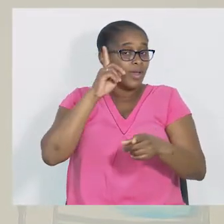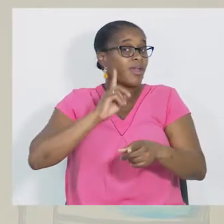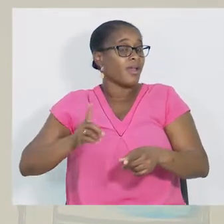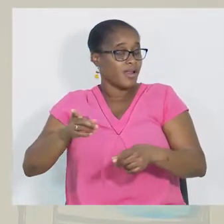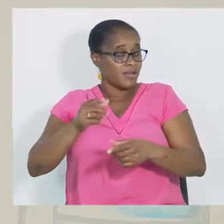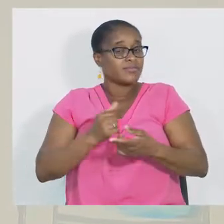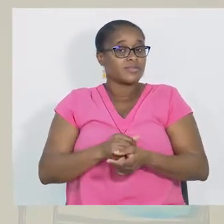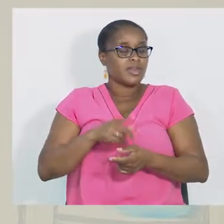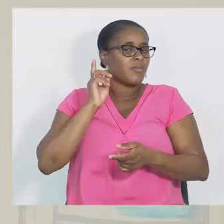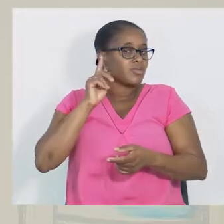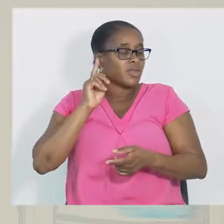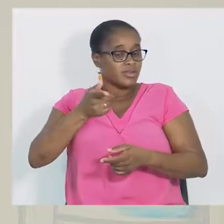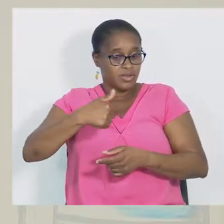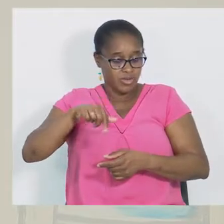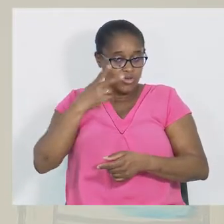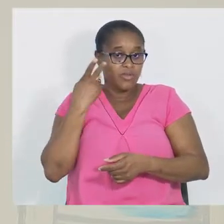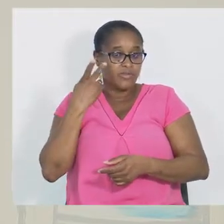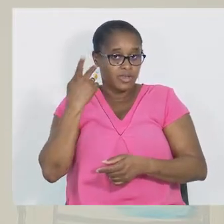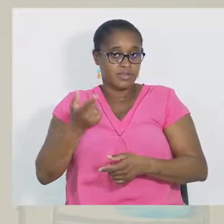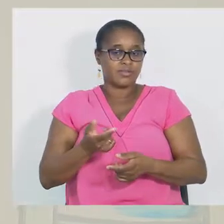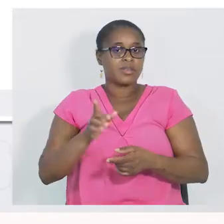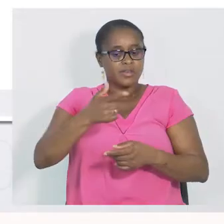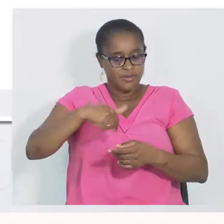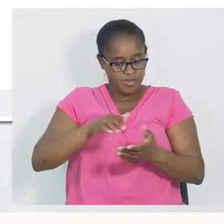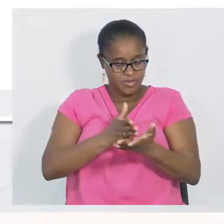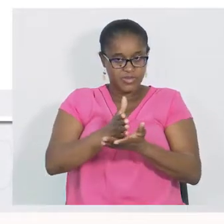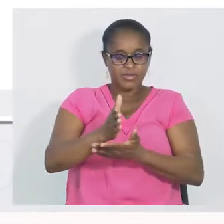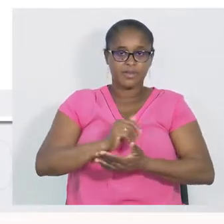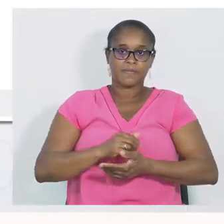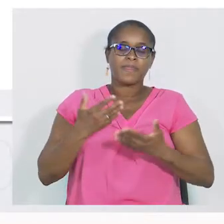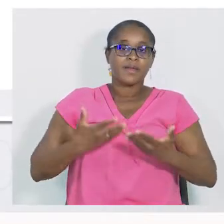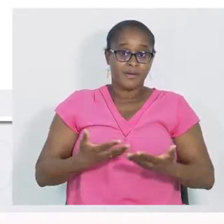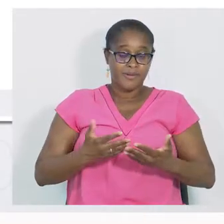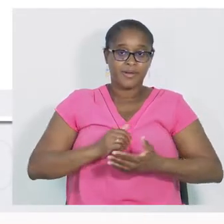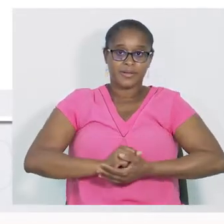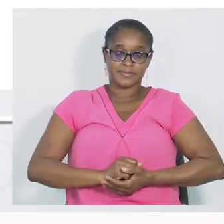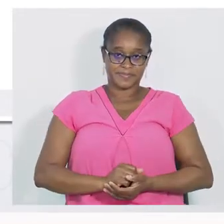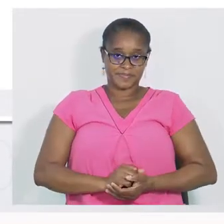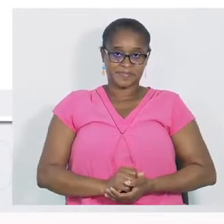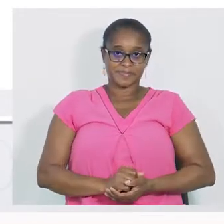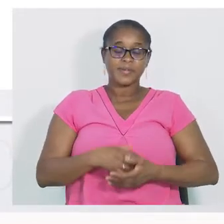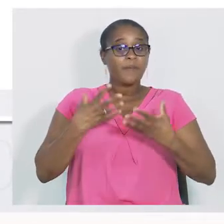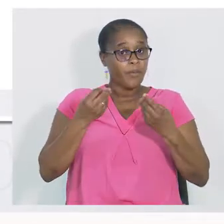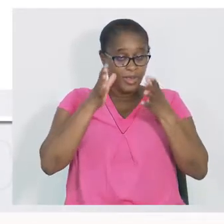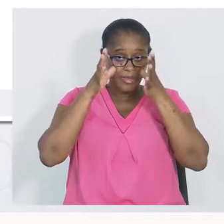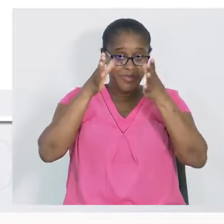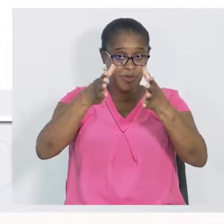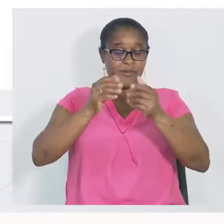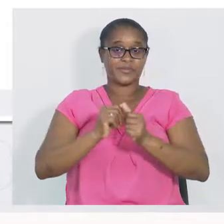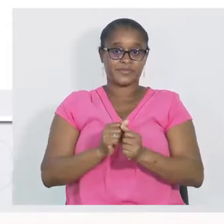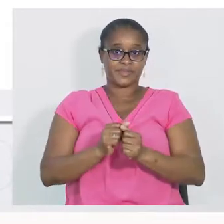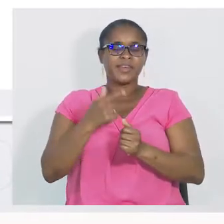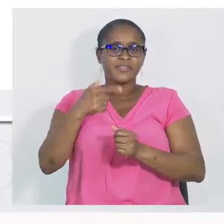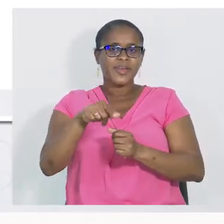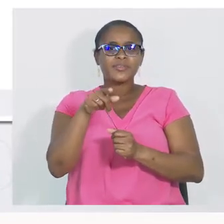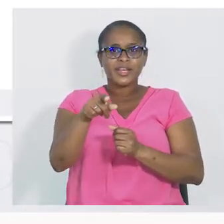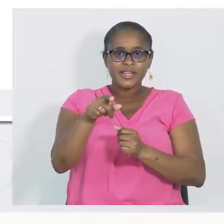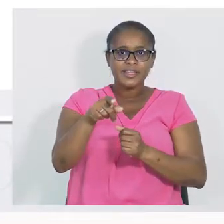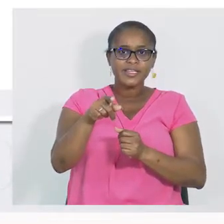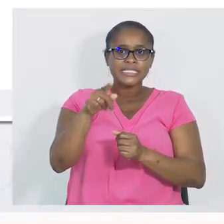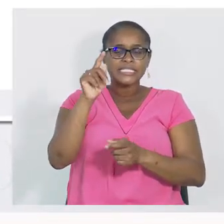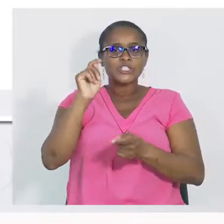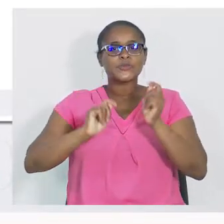a pergunta 3, sim, já me aconteceu, penso que já aconteceu a toda a gente, quando uma pessoa pede uma coisa e também vai atrás